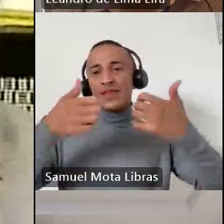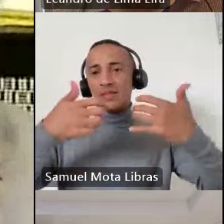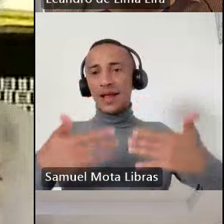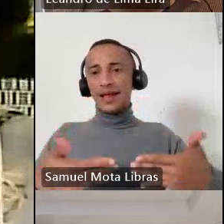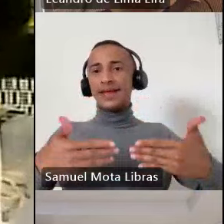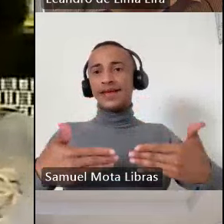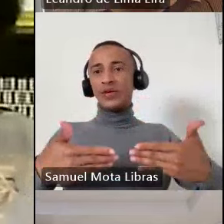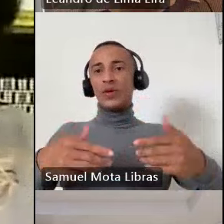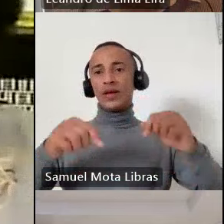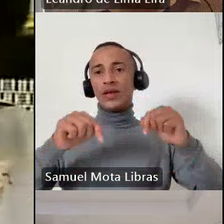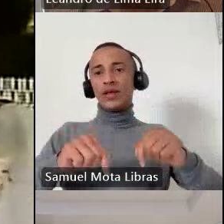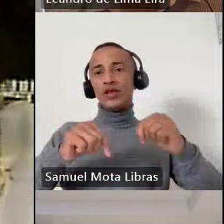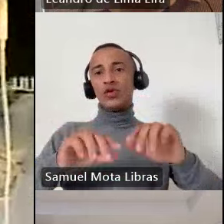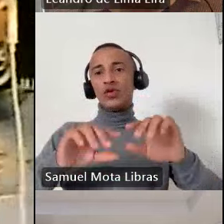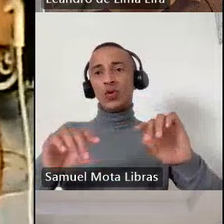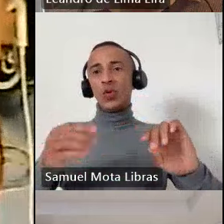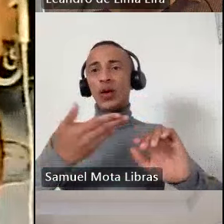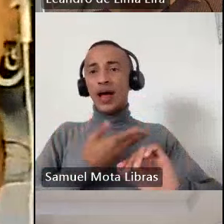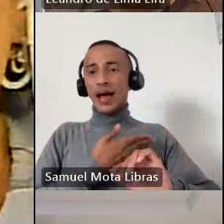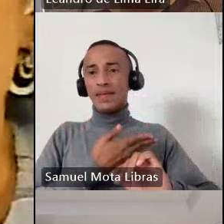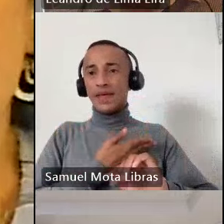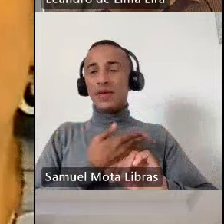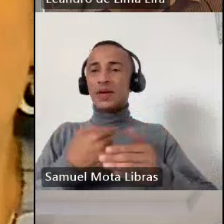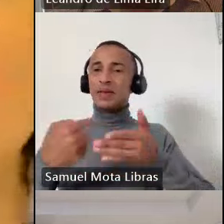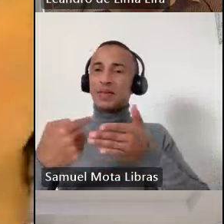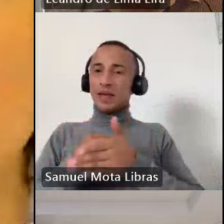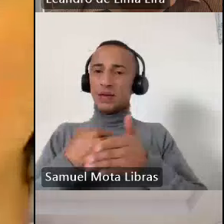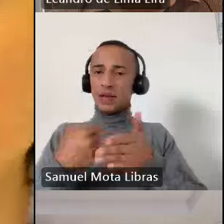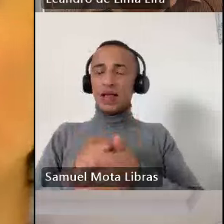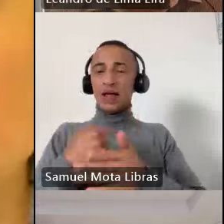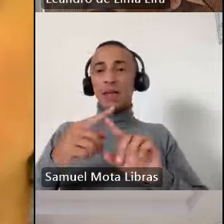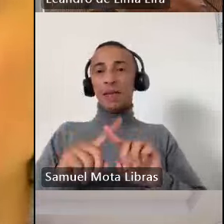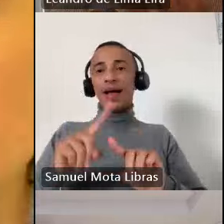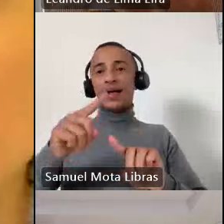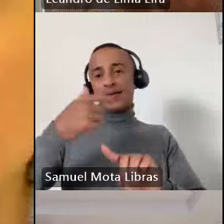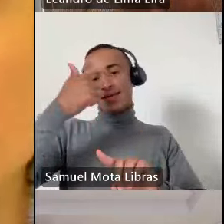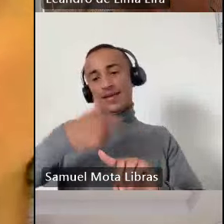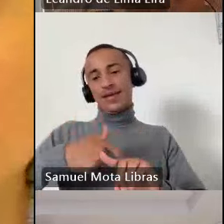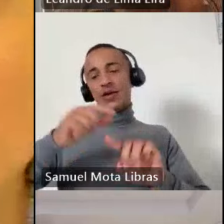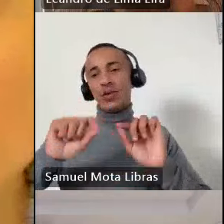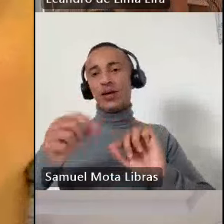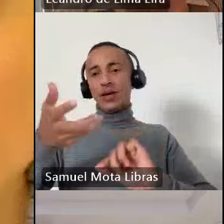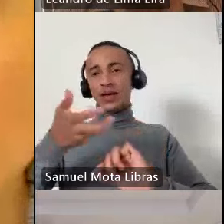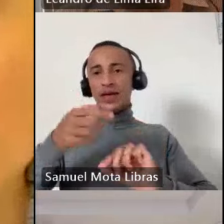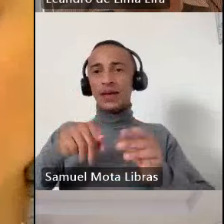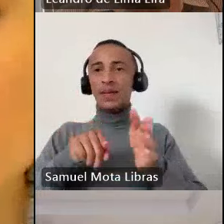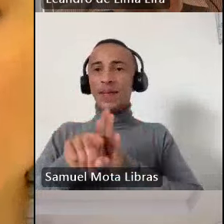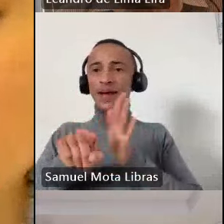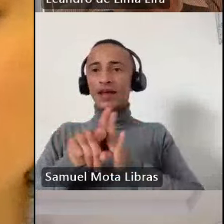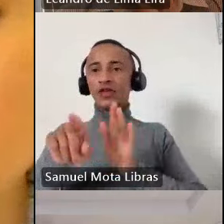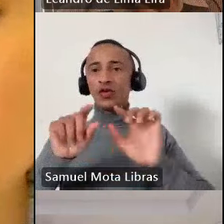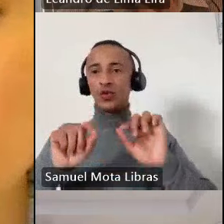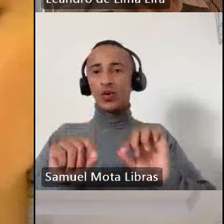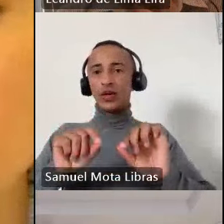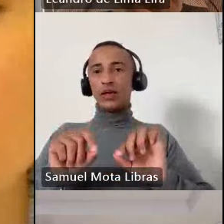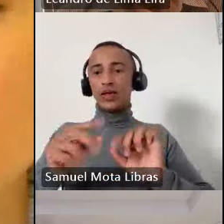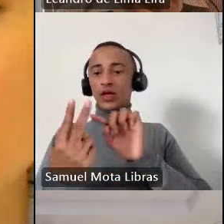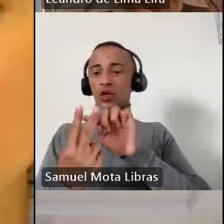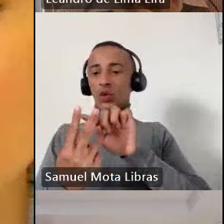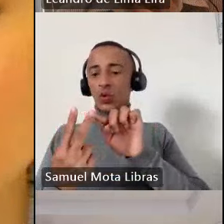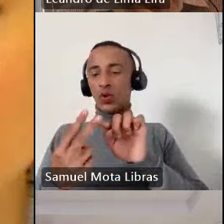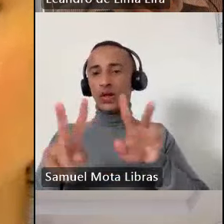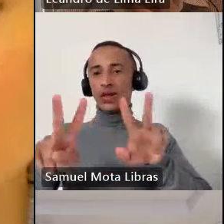deixar os colegas acho que tem colegas querendo perguntar mas eu eh eu queria te pedir perguntar duas coisas assim para